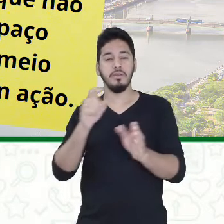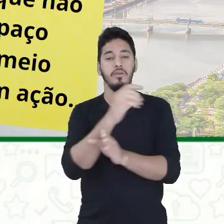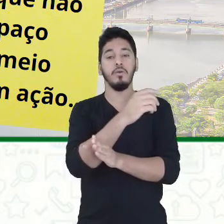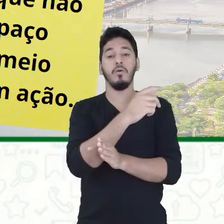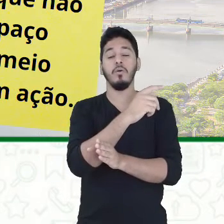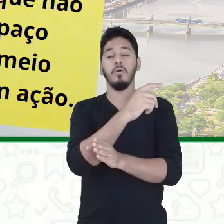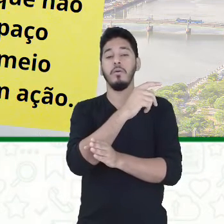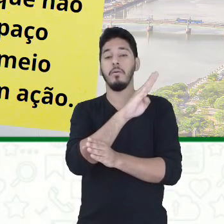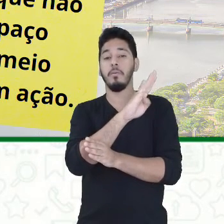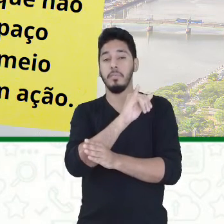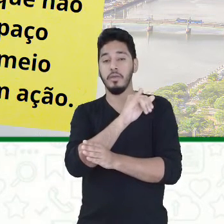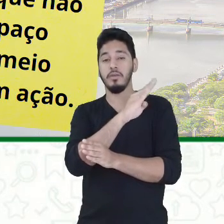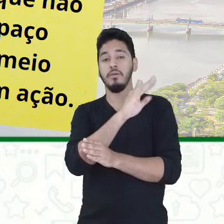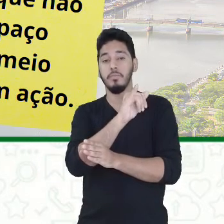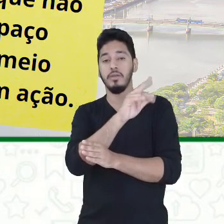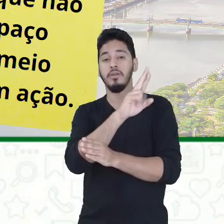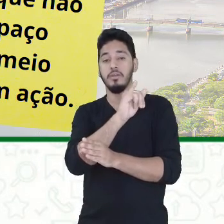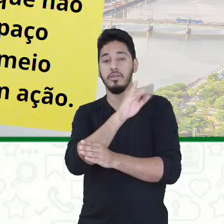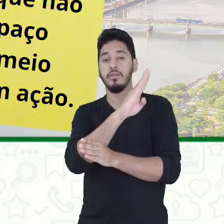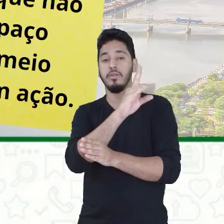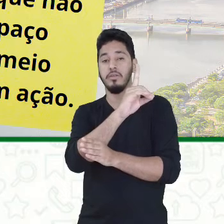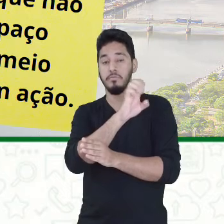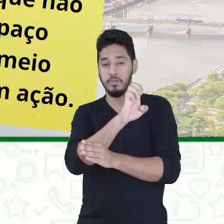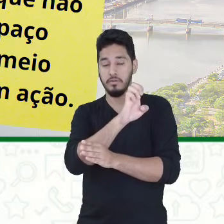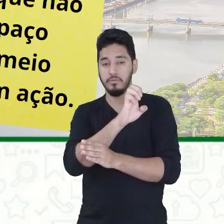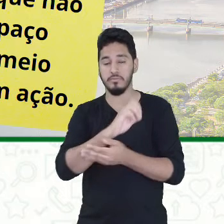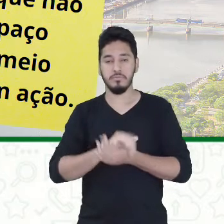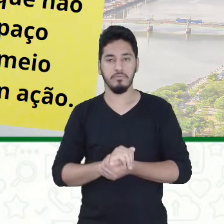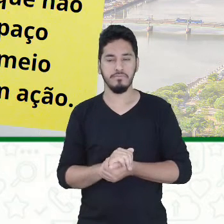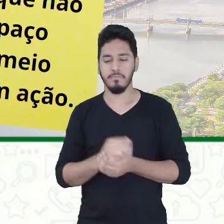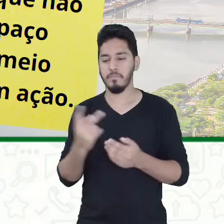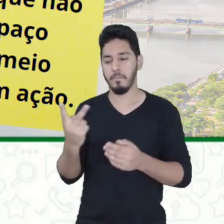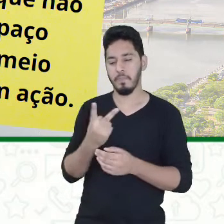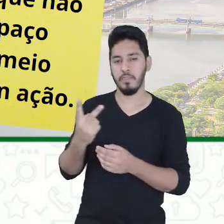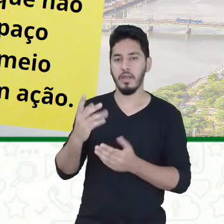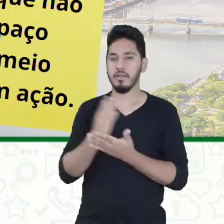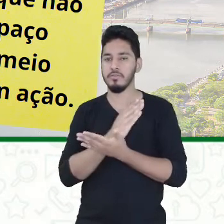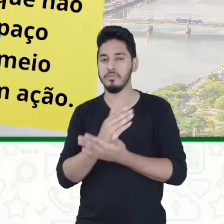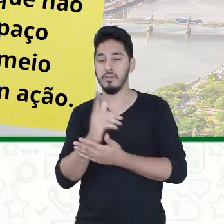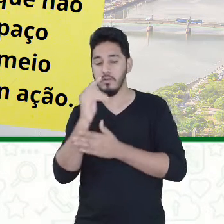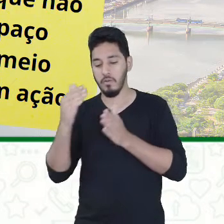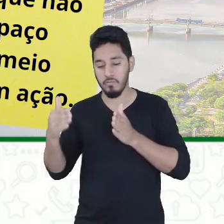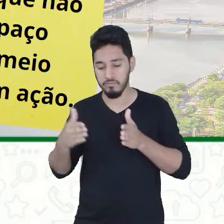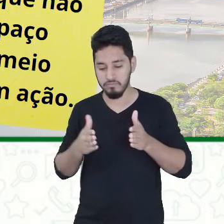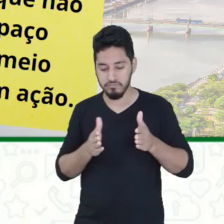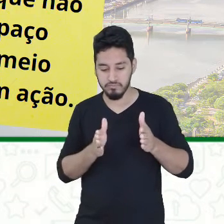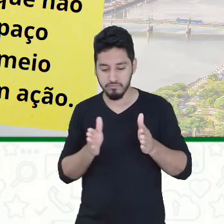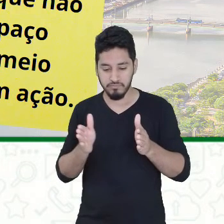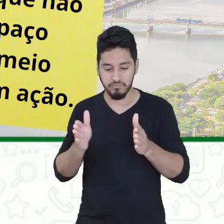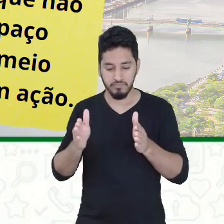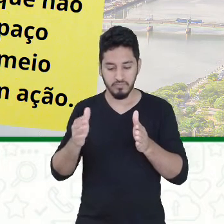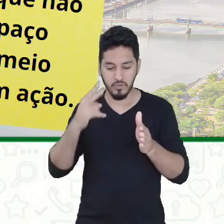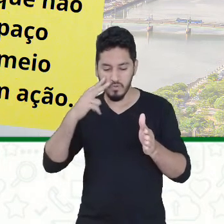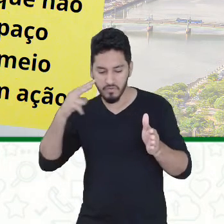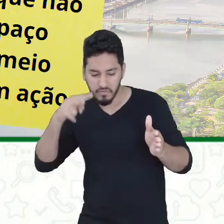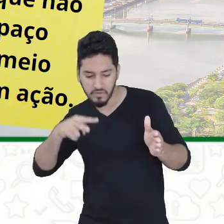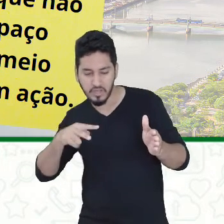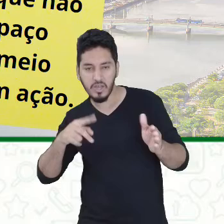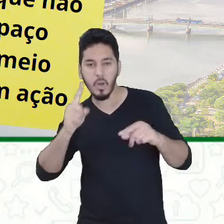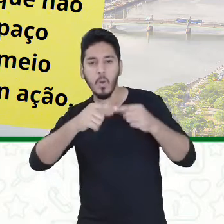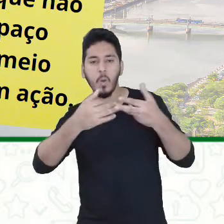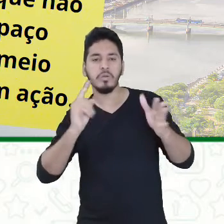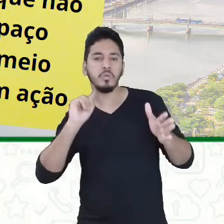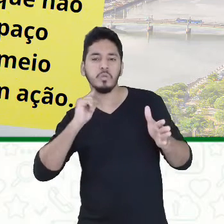Então, de vez em quando a gente observa, o rio, ele traz meio mundo de dejetos. Dejetos por